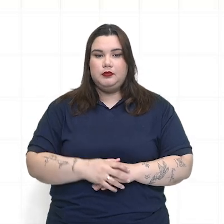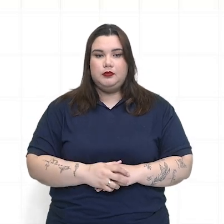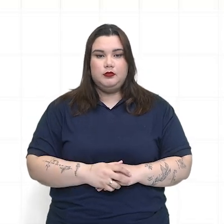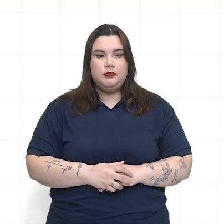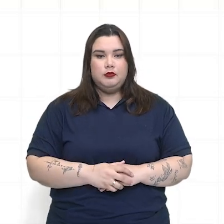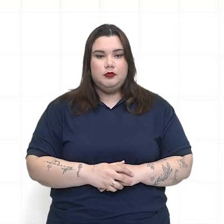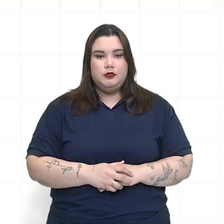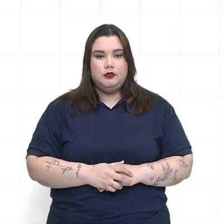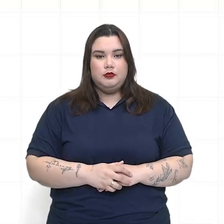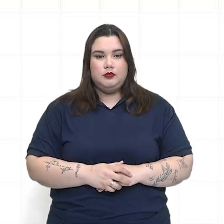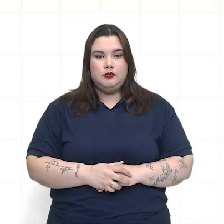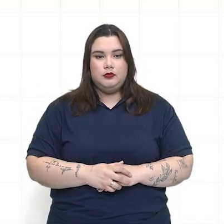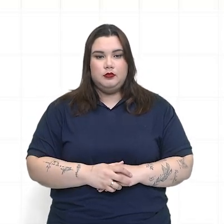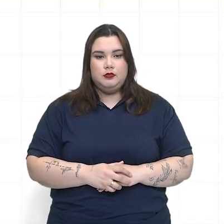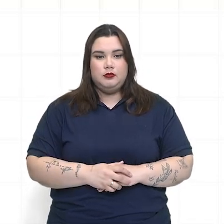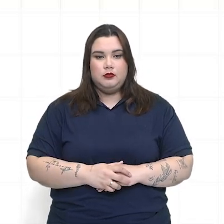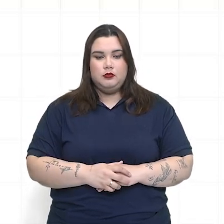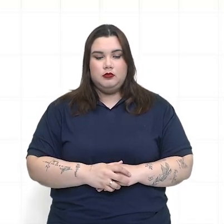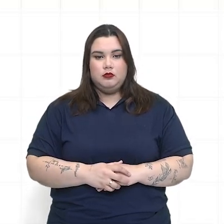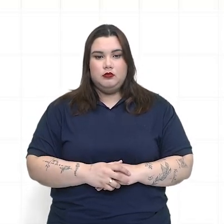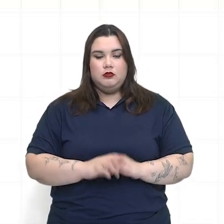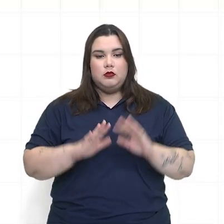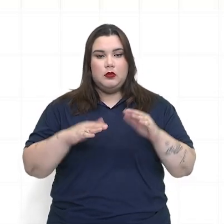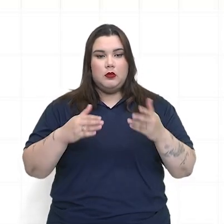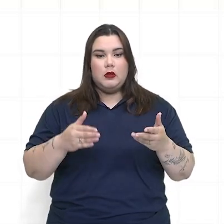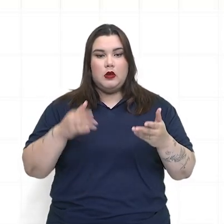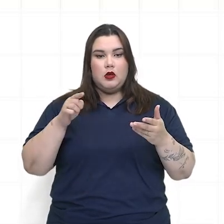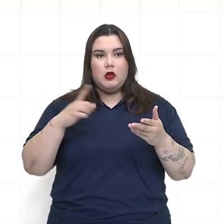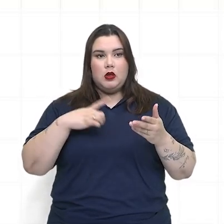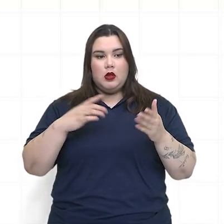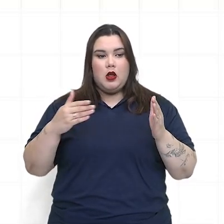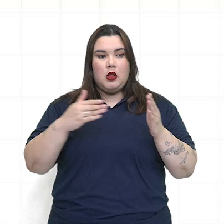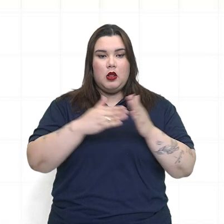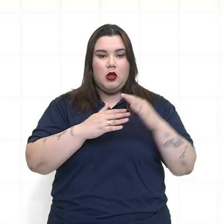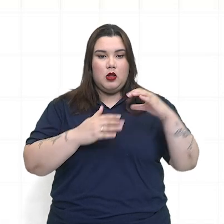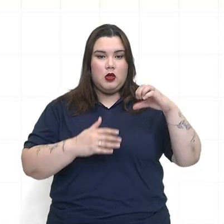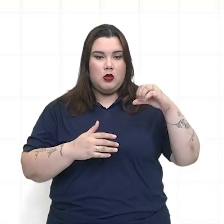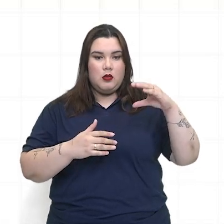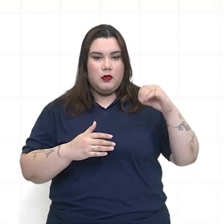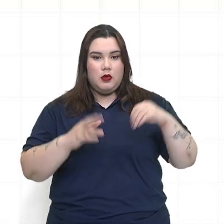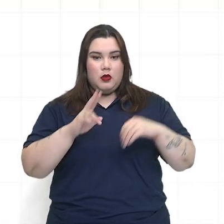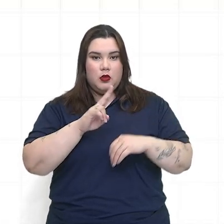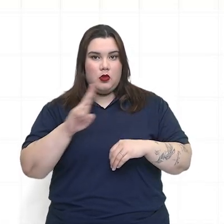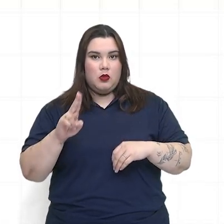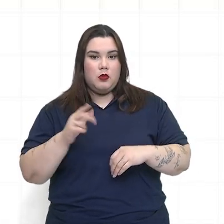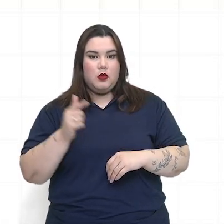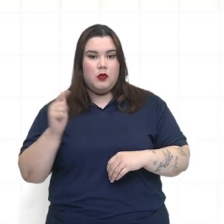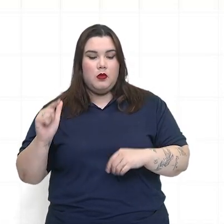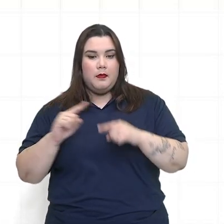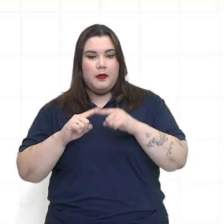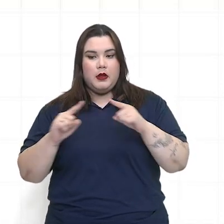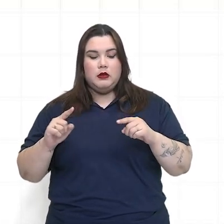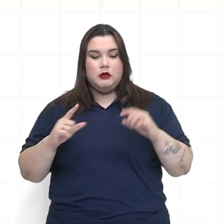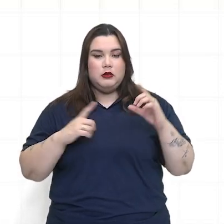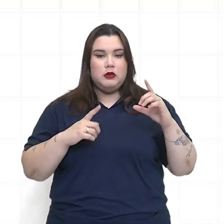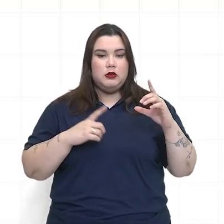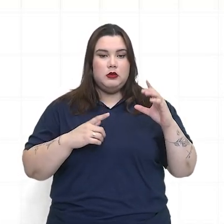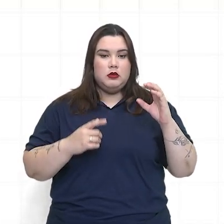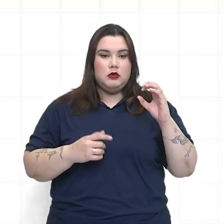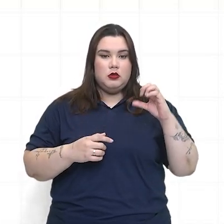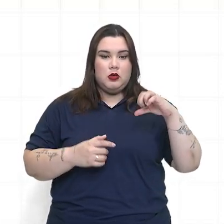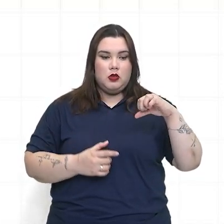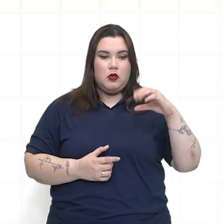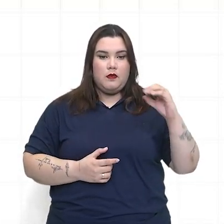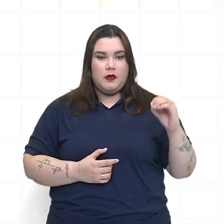só. Quando ele chega em 90 graus, ele já recebe outro nome. Mas quando ele está aqui, ó, entre